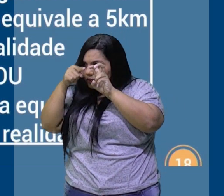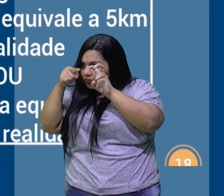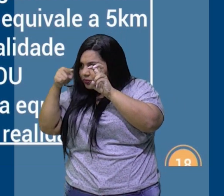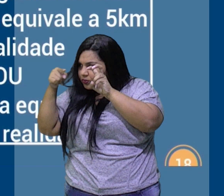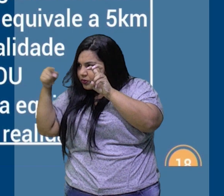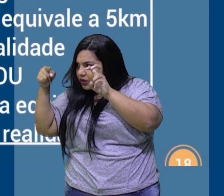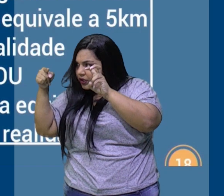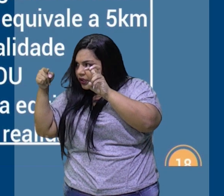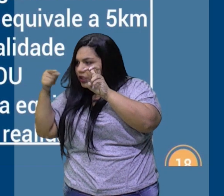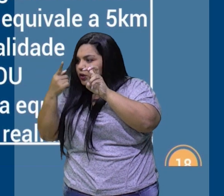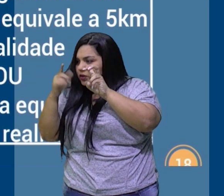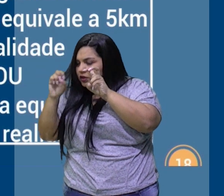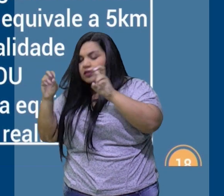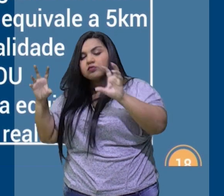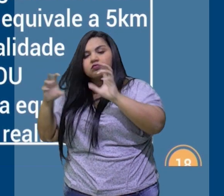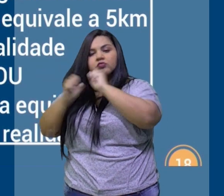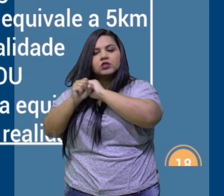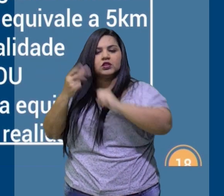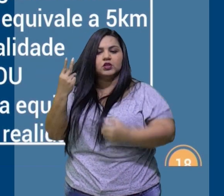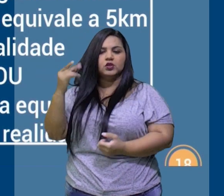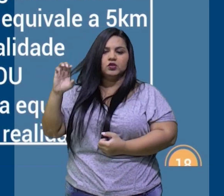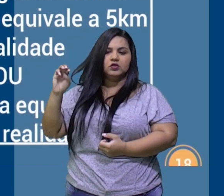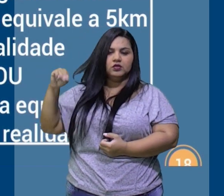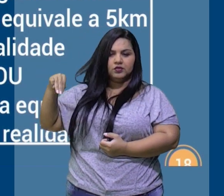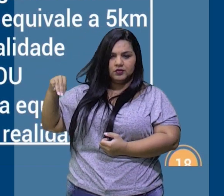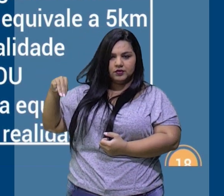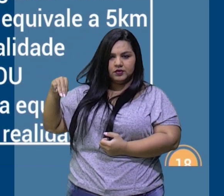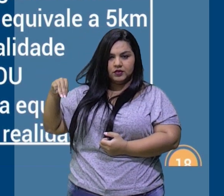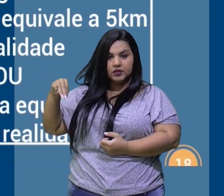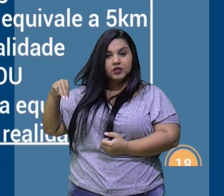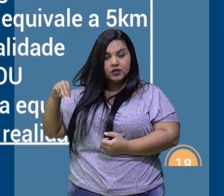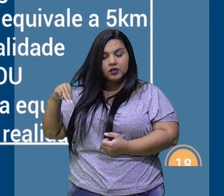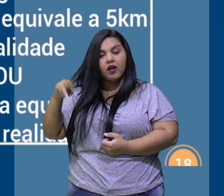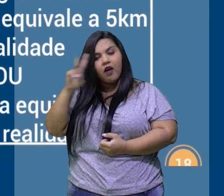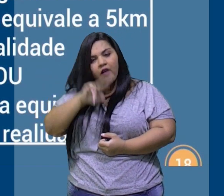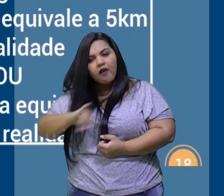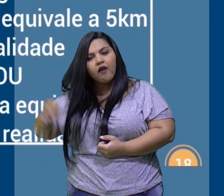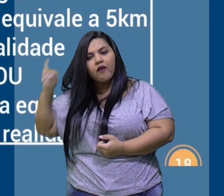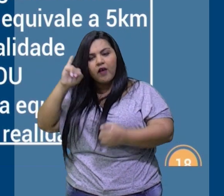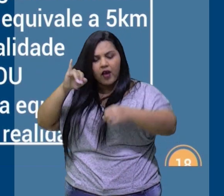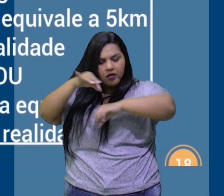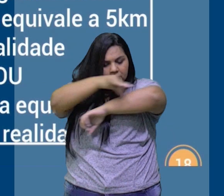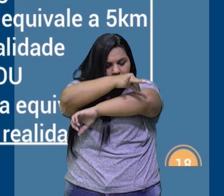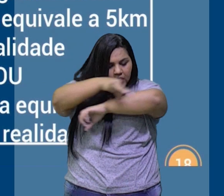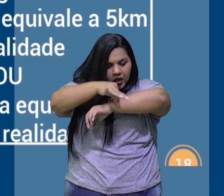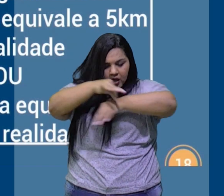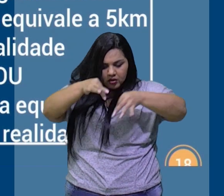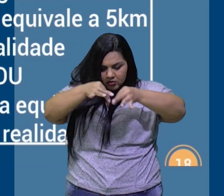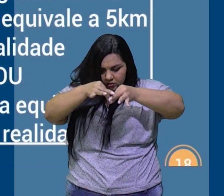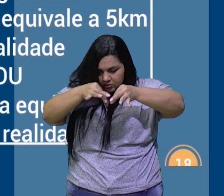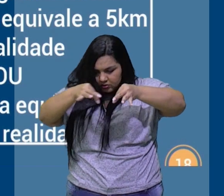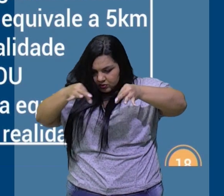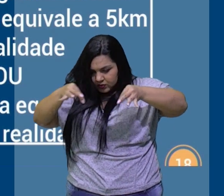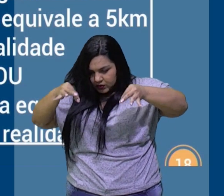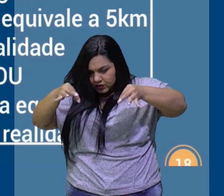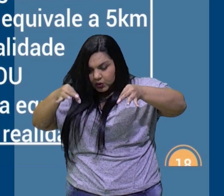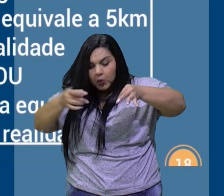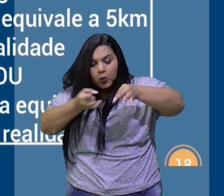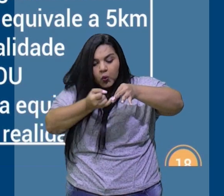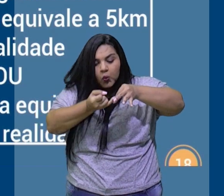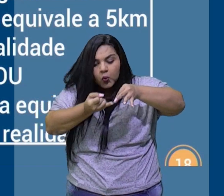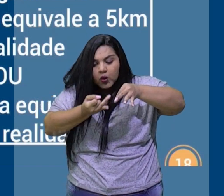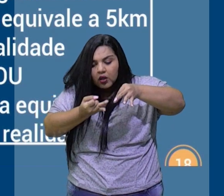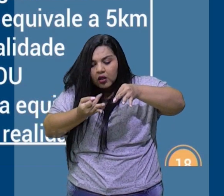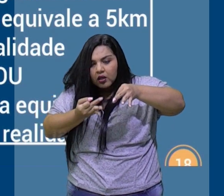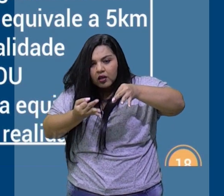centímetros. Então, você tem ali um mapa, aí você vai medir a distância com uma régua de um determinado